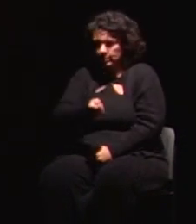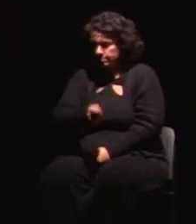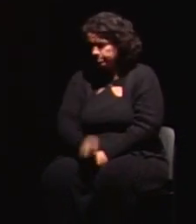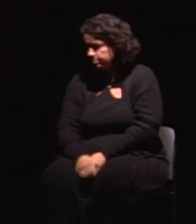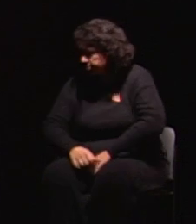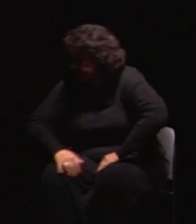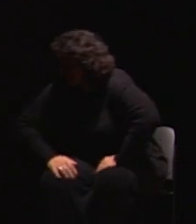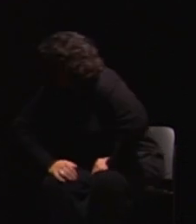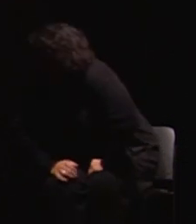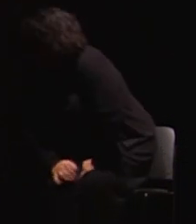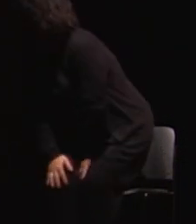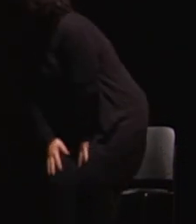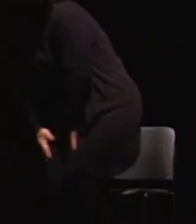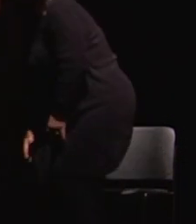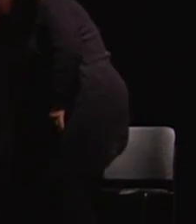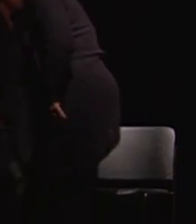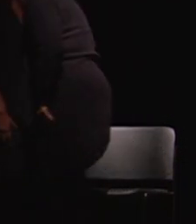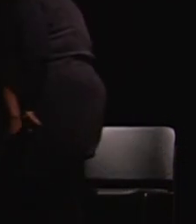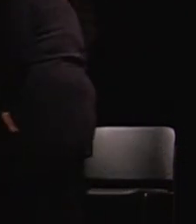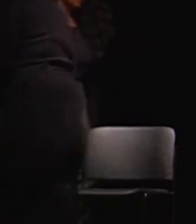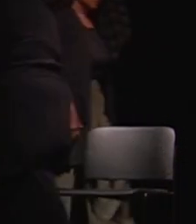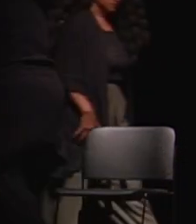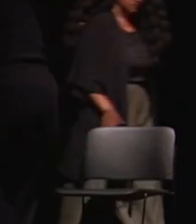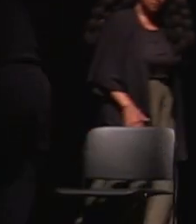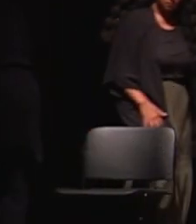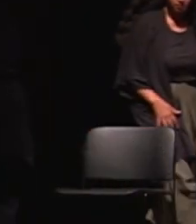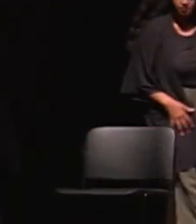Que tínhamos em comum também que